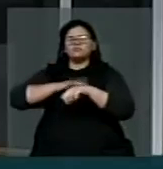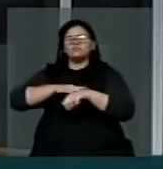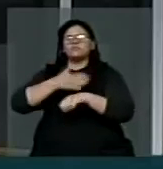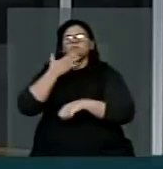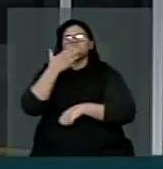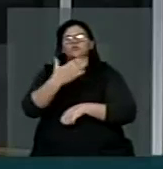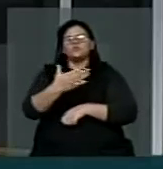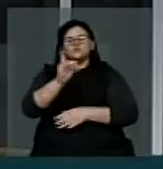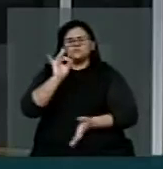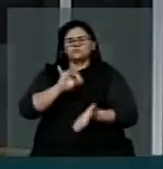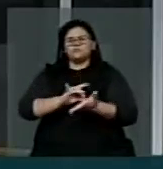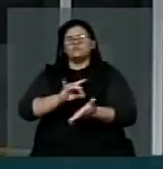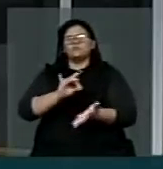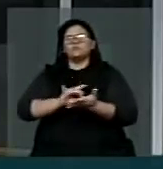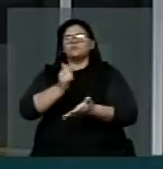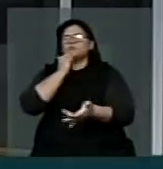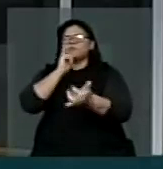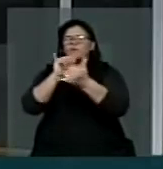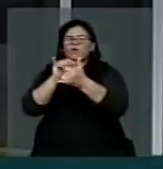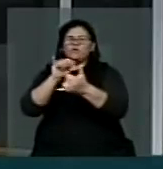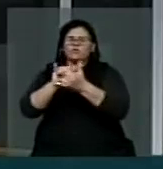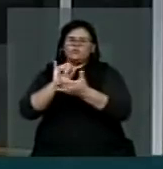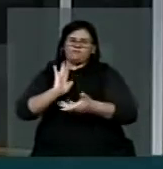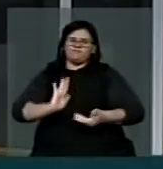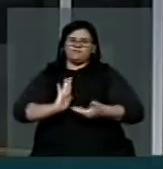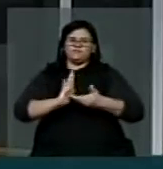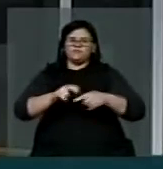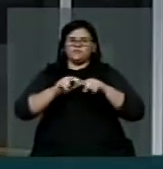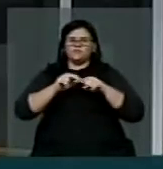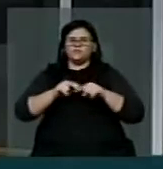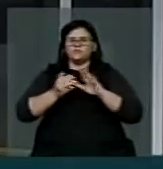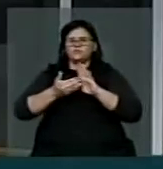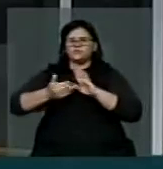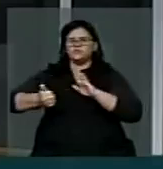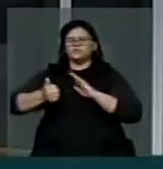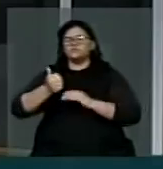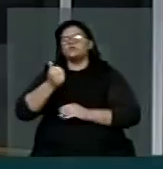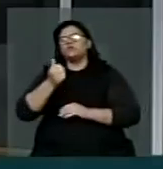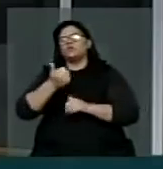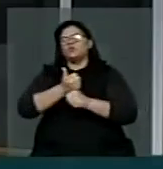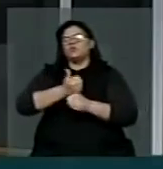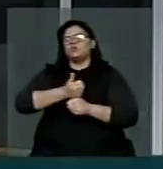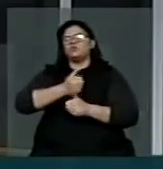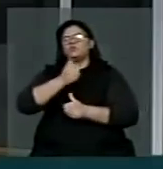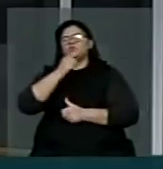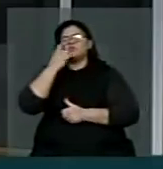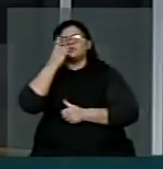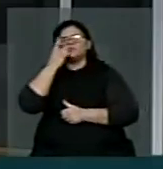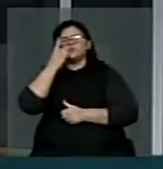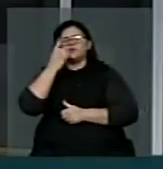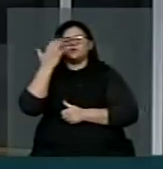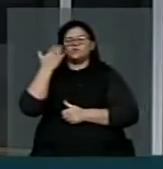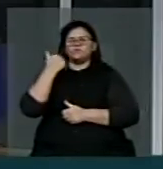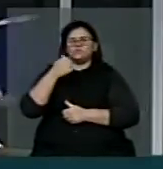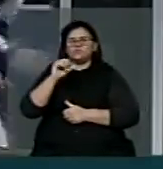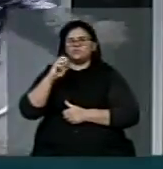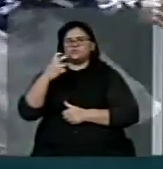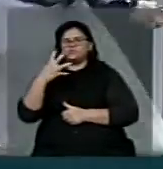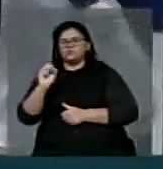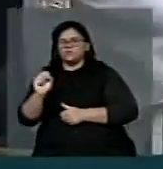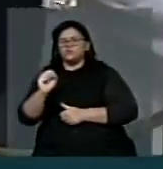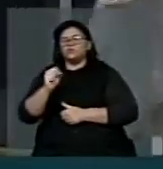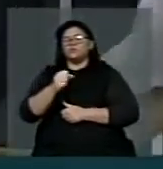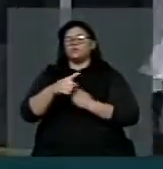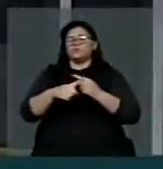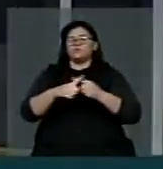desculpas da Câmara dos Deputados pela cassação desses 14 mandatos. 65 anos é